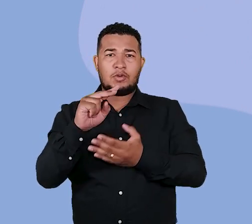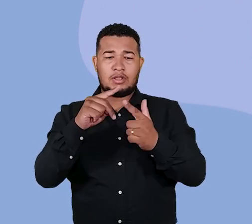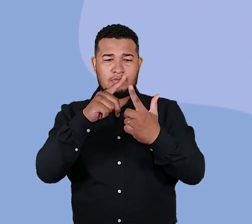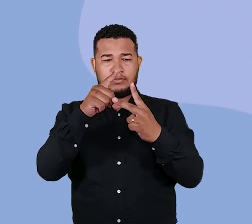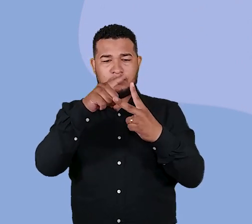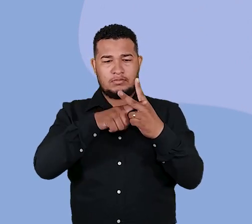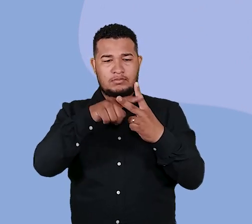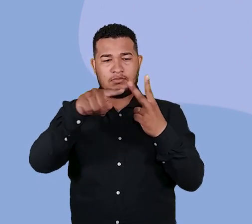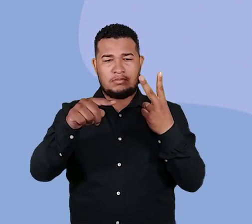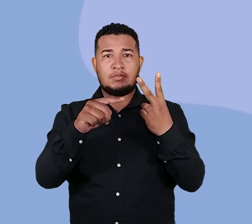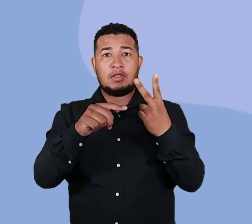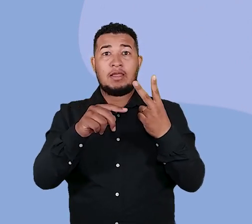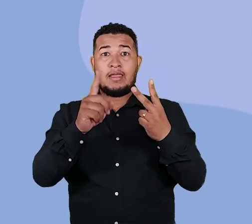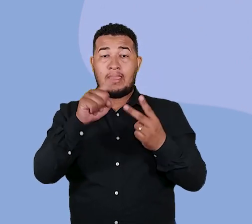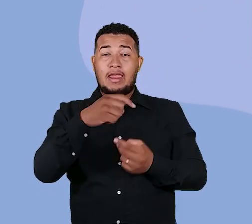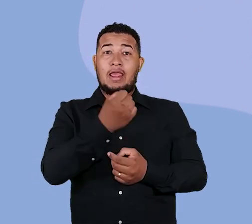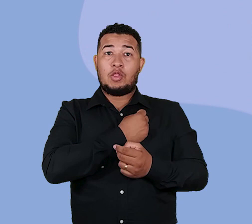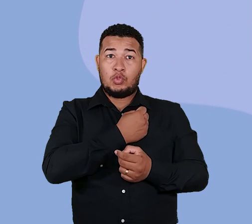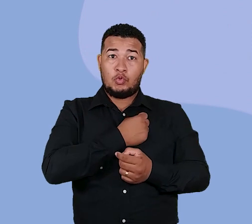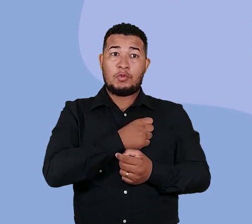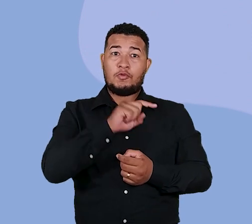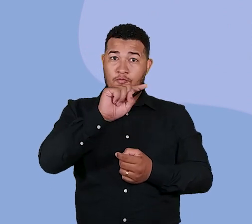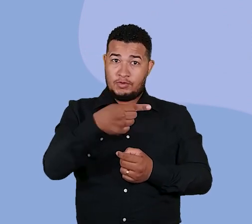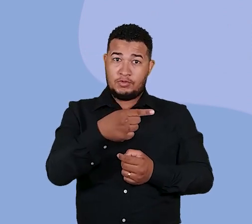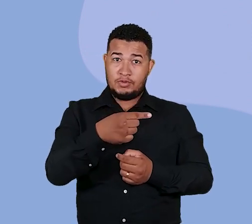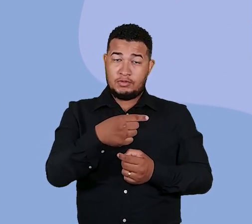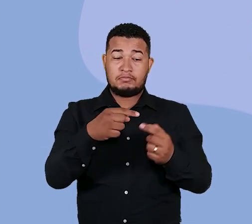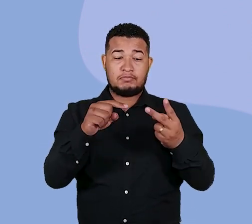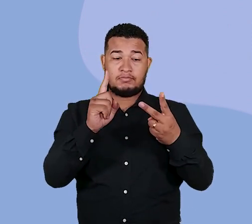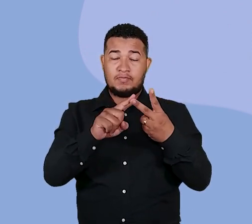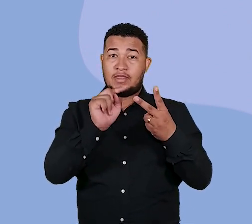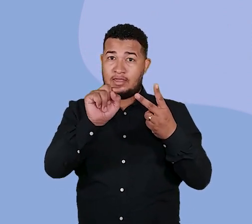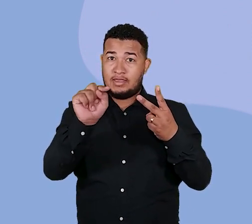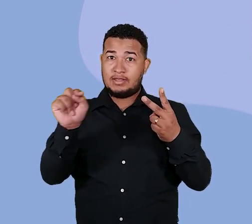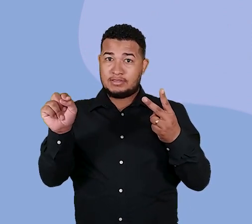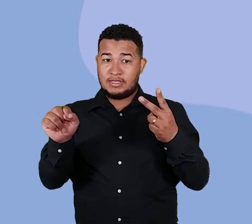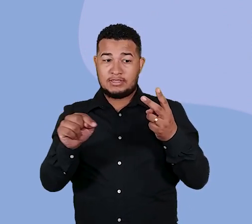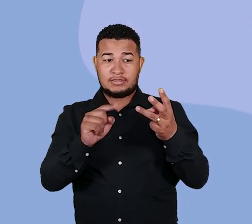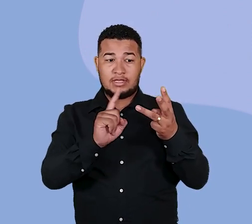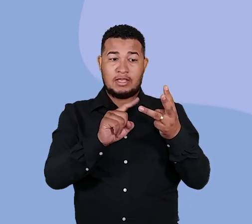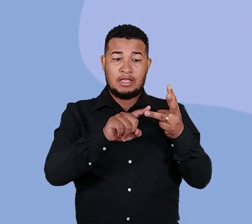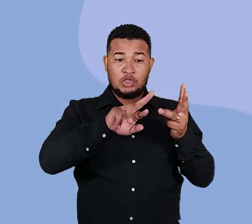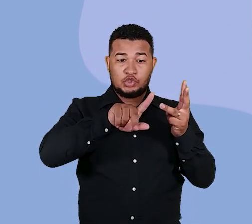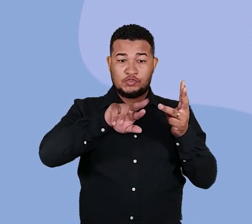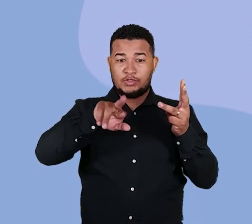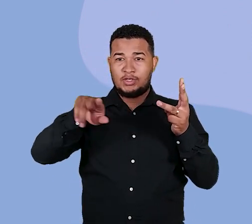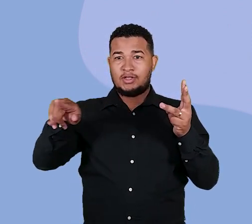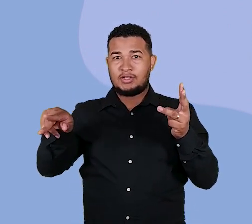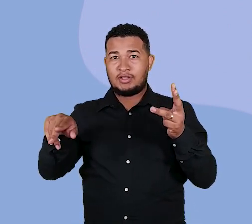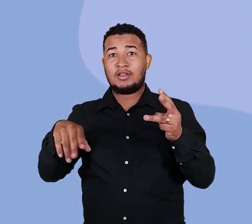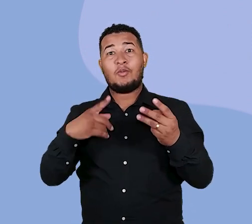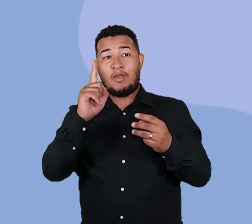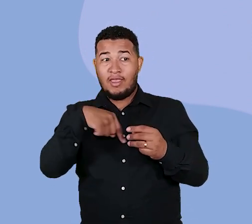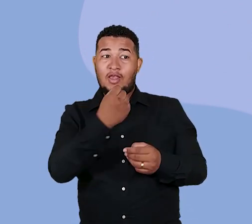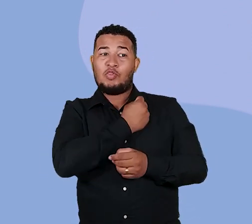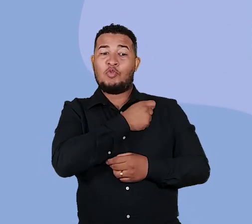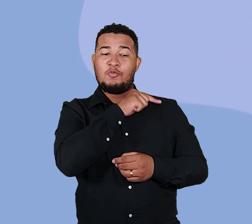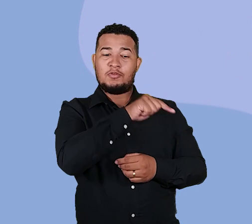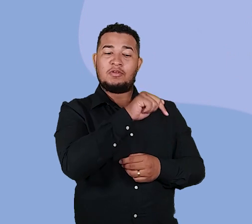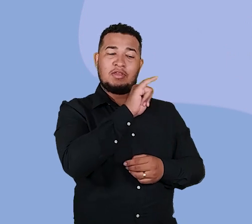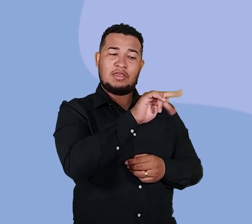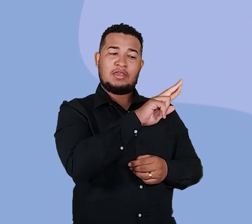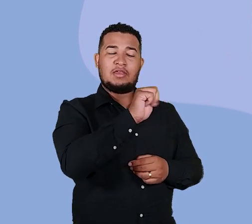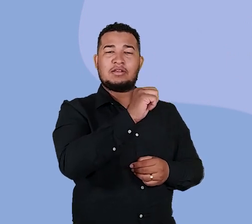isso, vai dar um número com vírgula, um número com reticência e um número que não se repete, então ele é